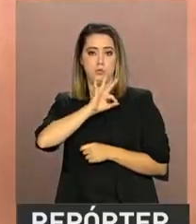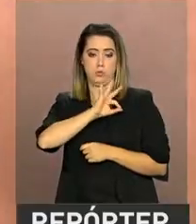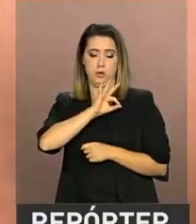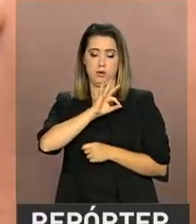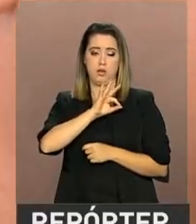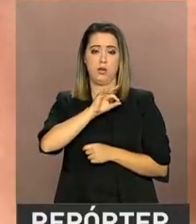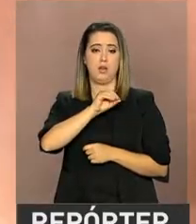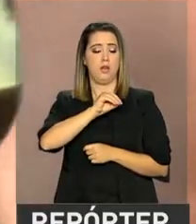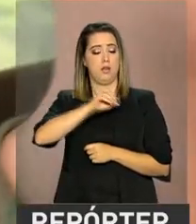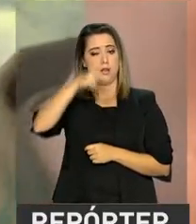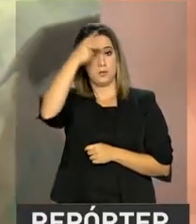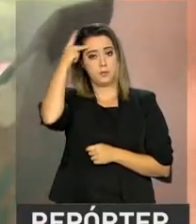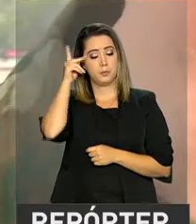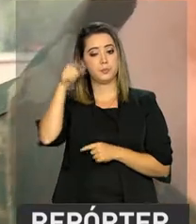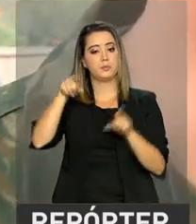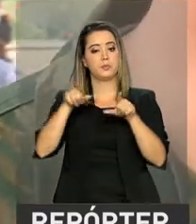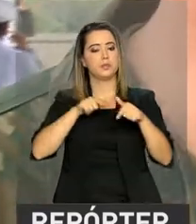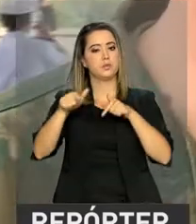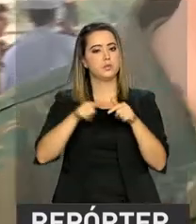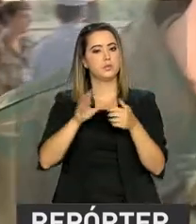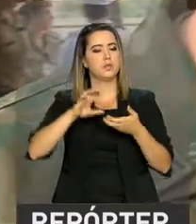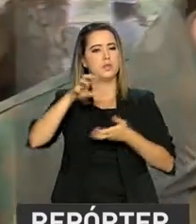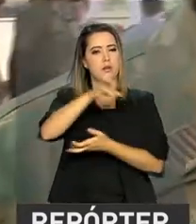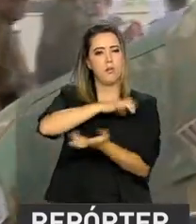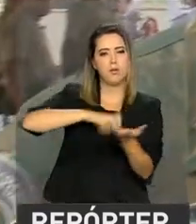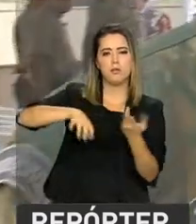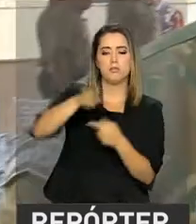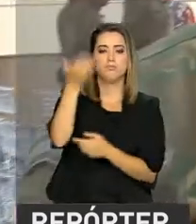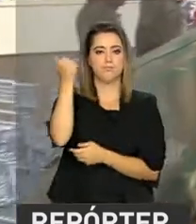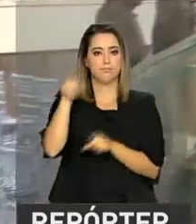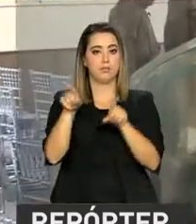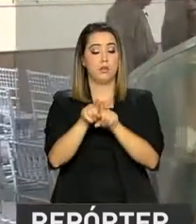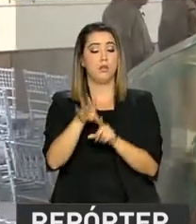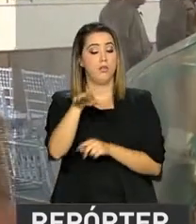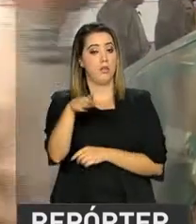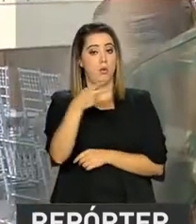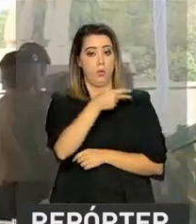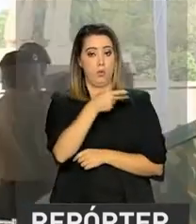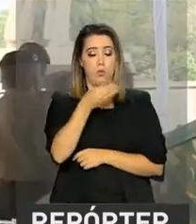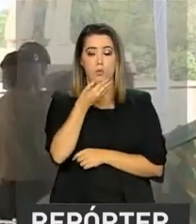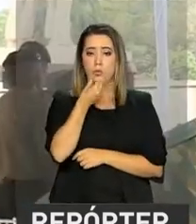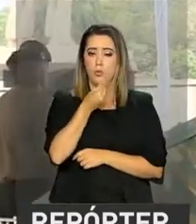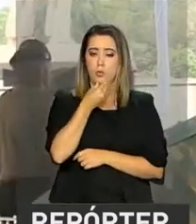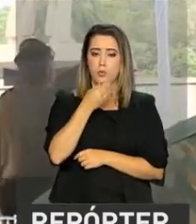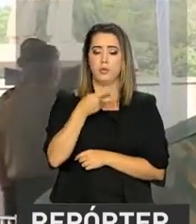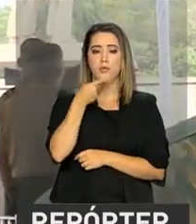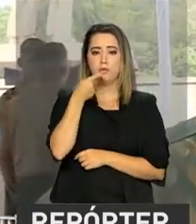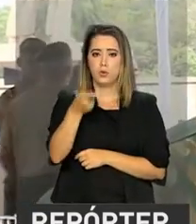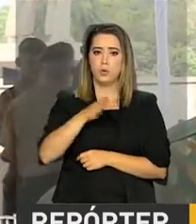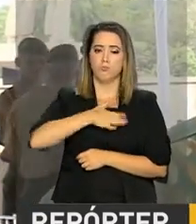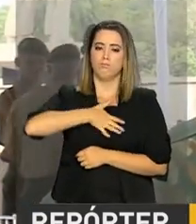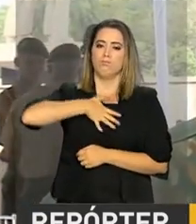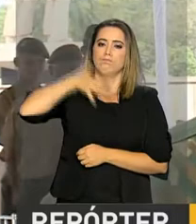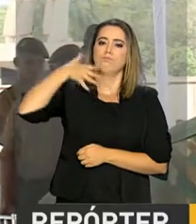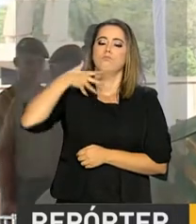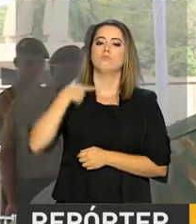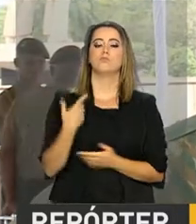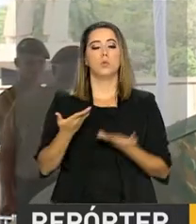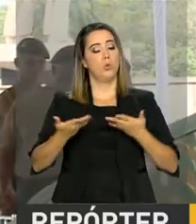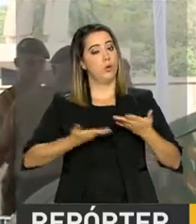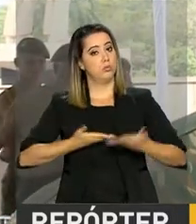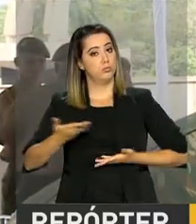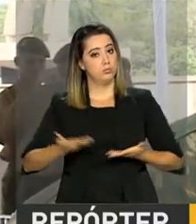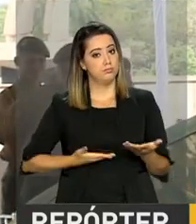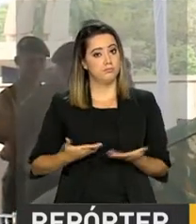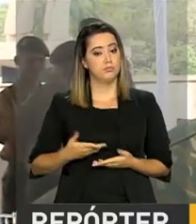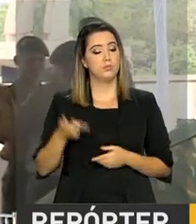que comandou 290 homens no Haiti, falou do orgulho de servir no exterior. O dia a dia era de muito trabalho. Os